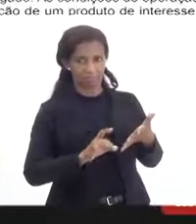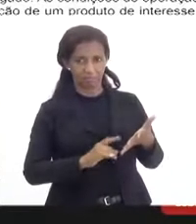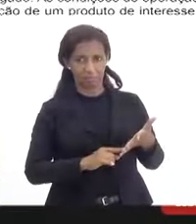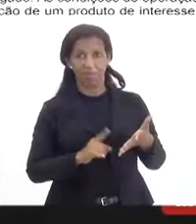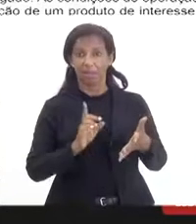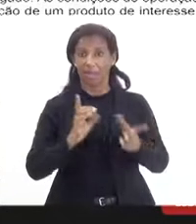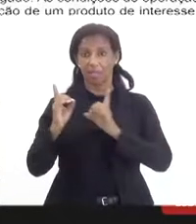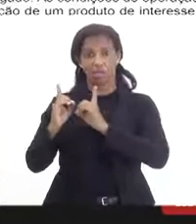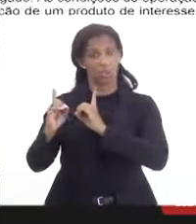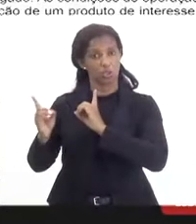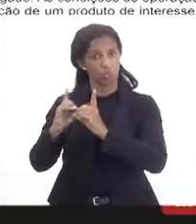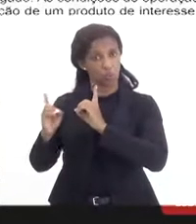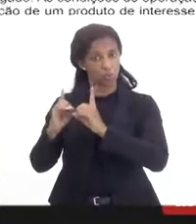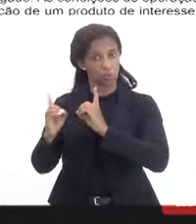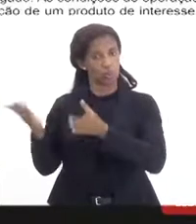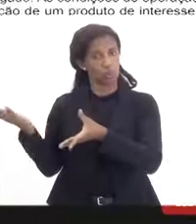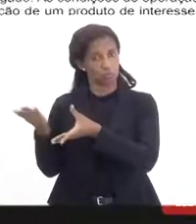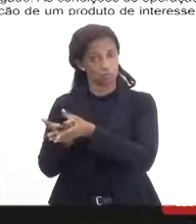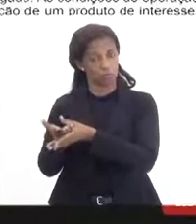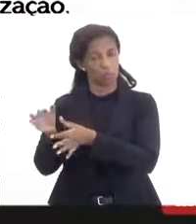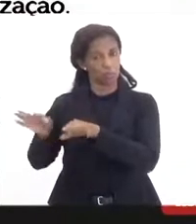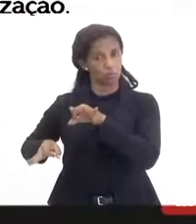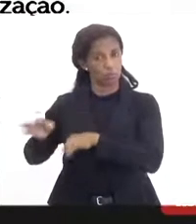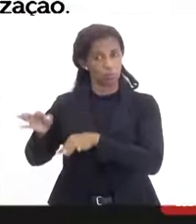em discussão judicial.